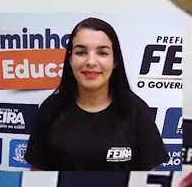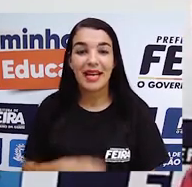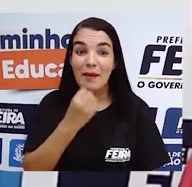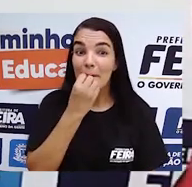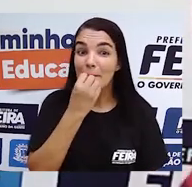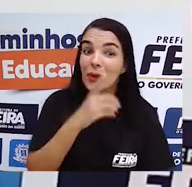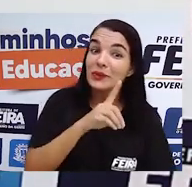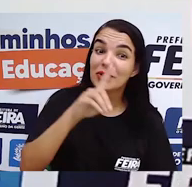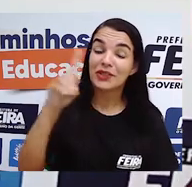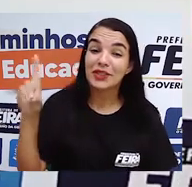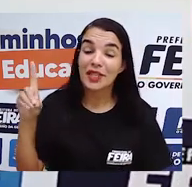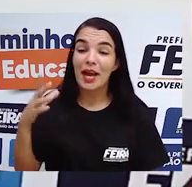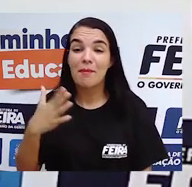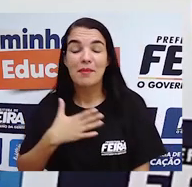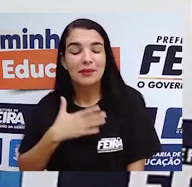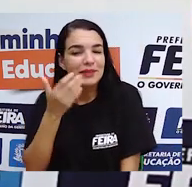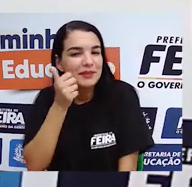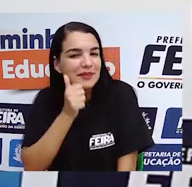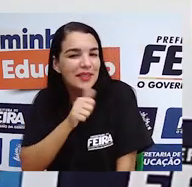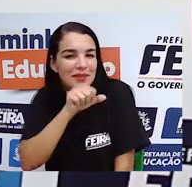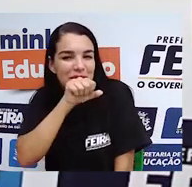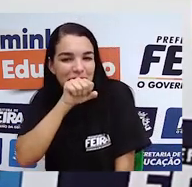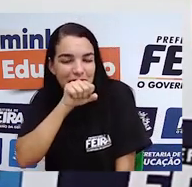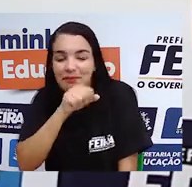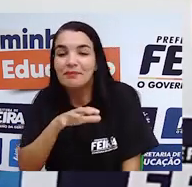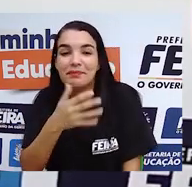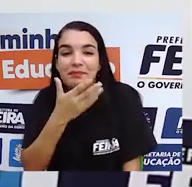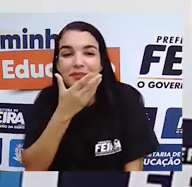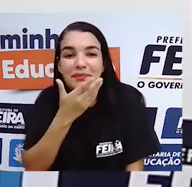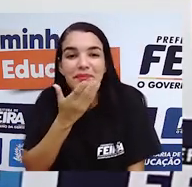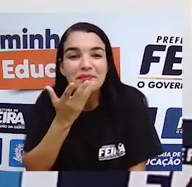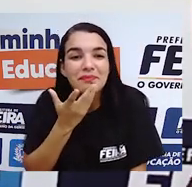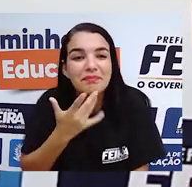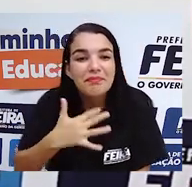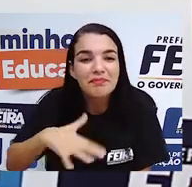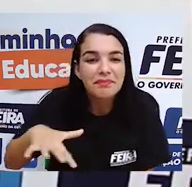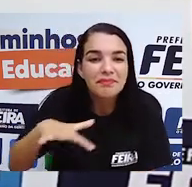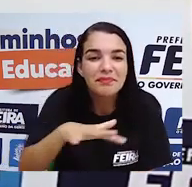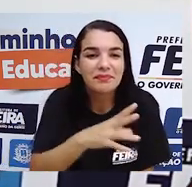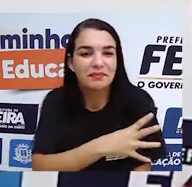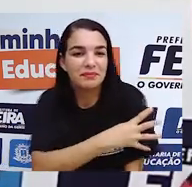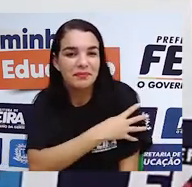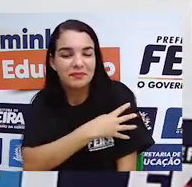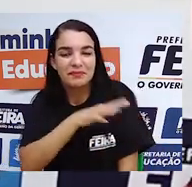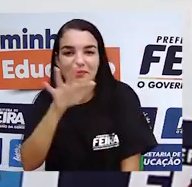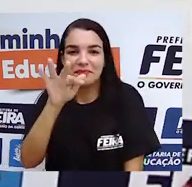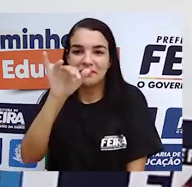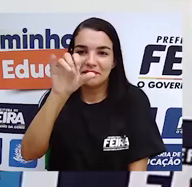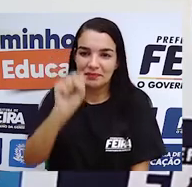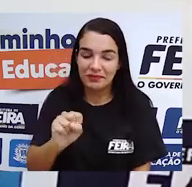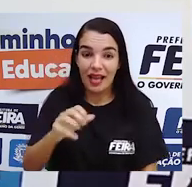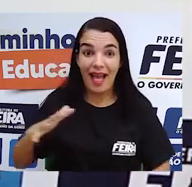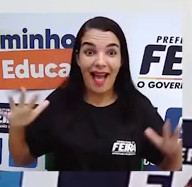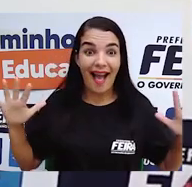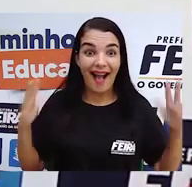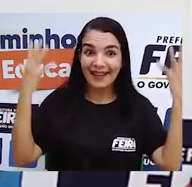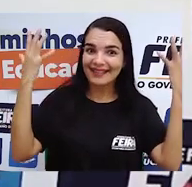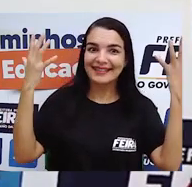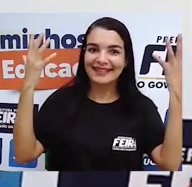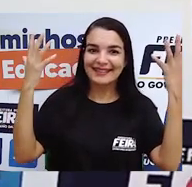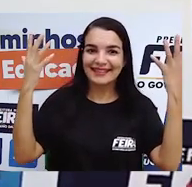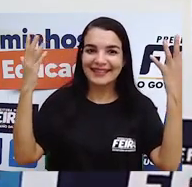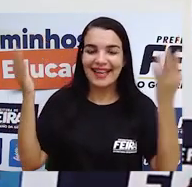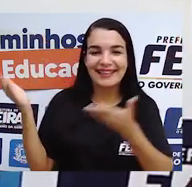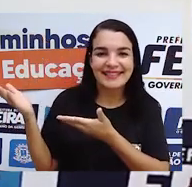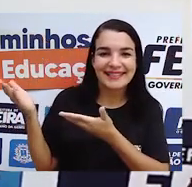Bom dia, meus meninos, minhas meninas, nossos quartos anos de Feira de Santana. É com enorme alegria que a gente recebe